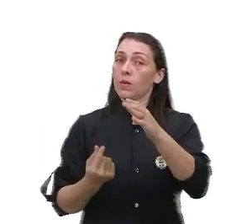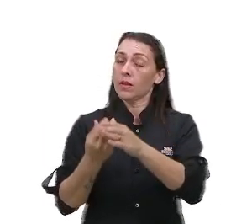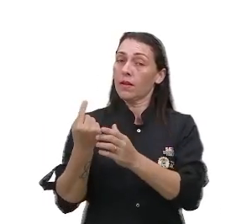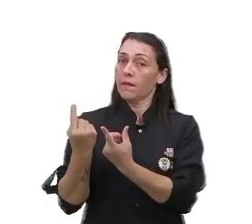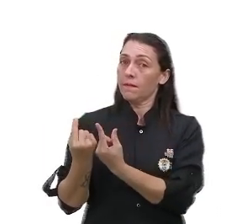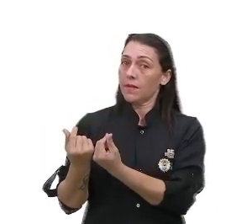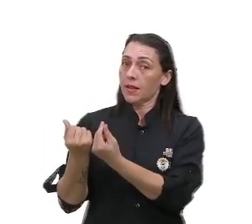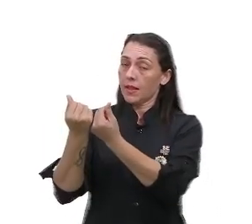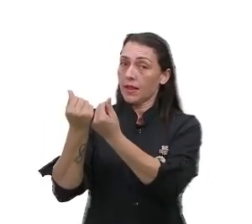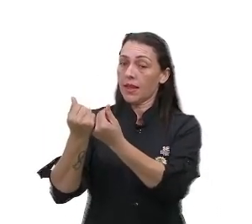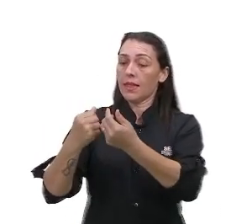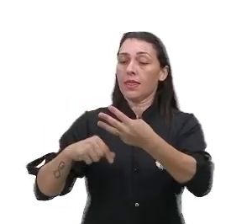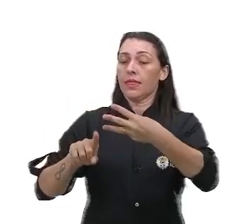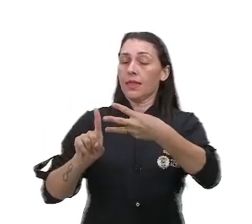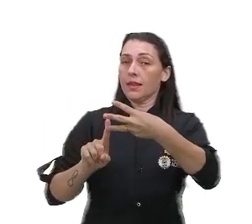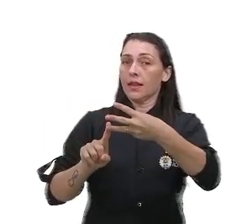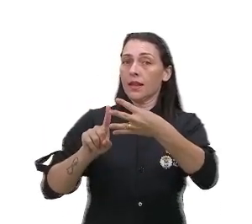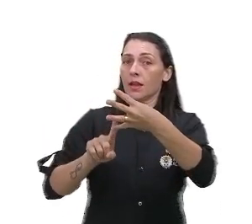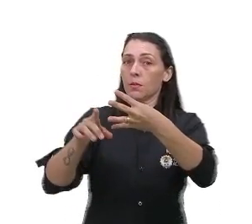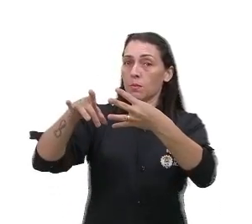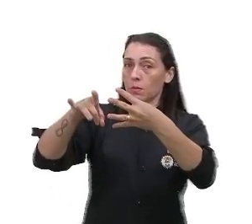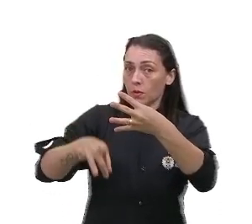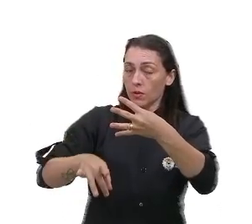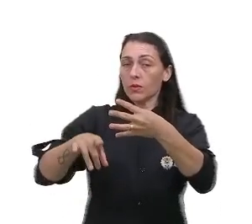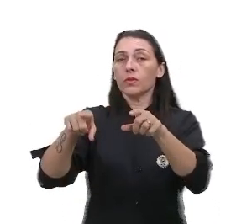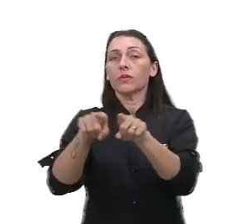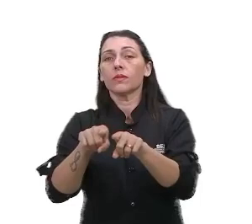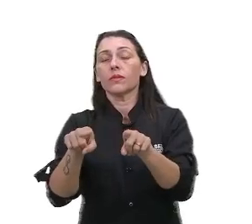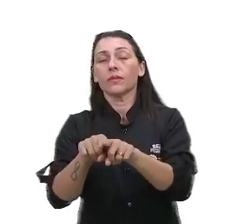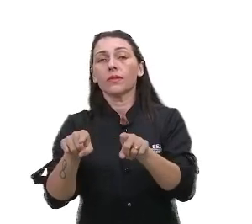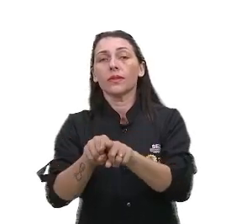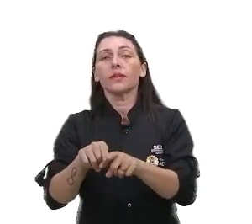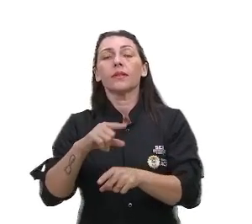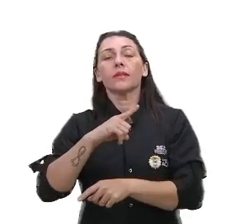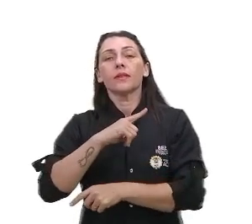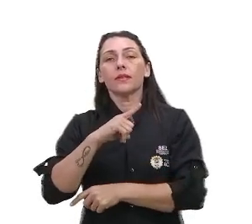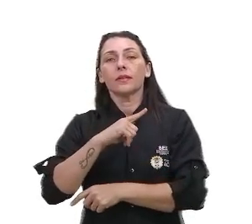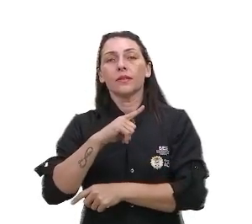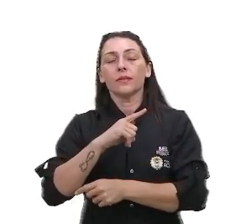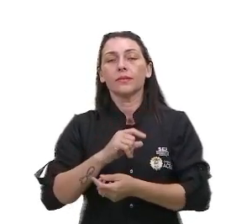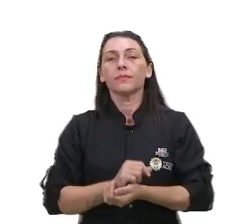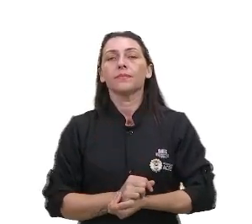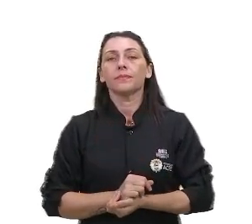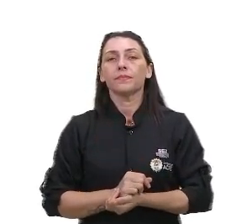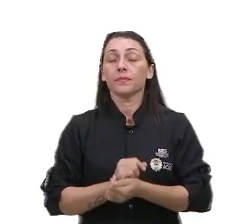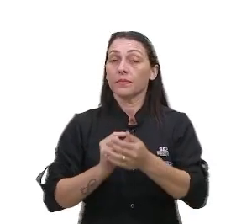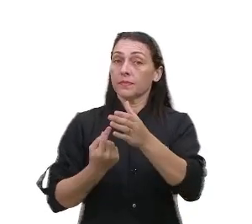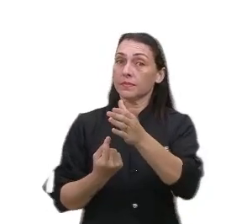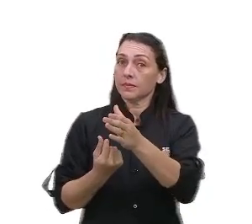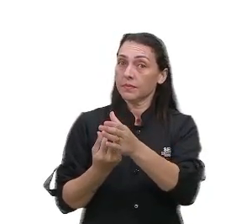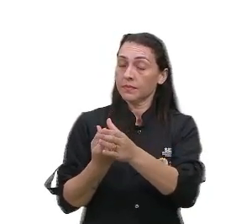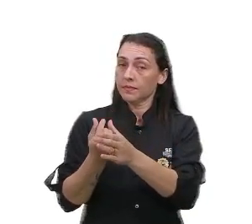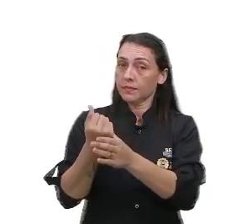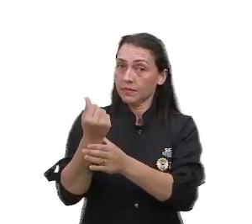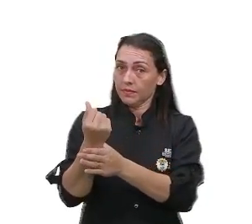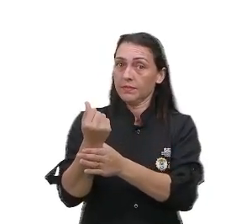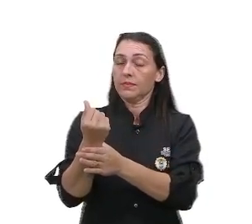como a terceira fase. E, por último, não menos importante, nós temos aqui o